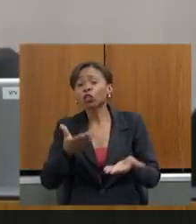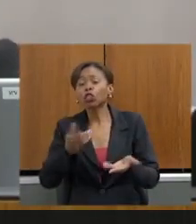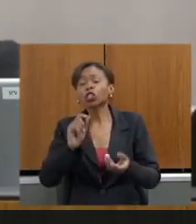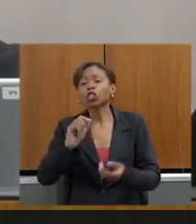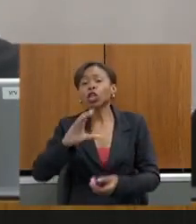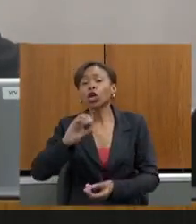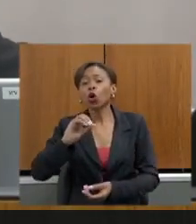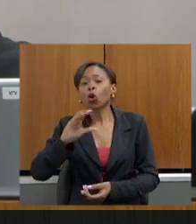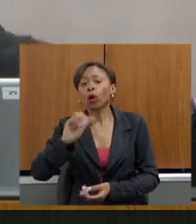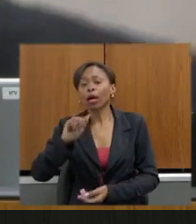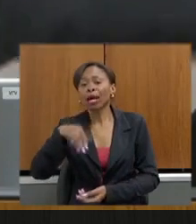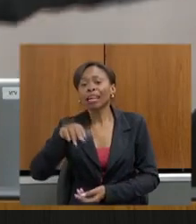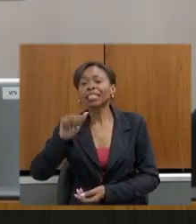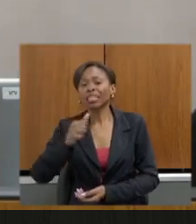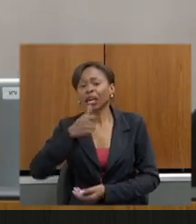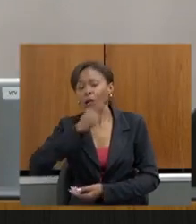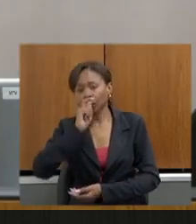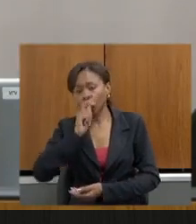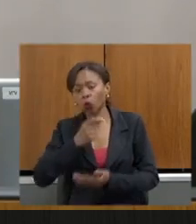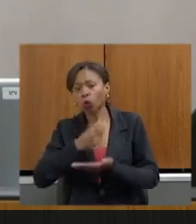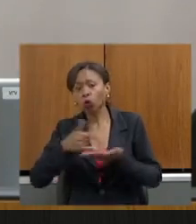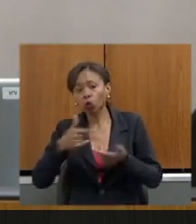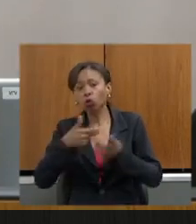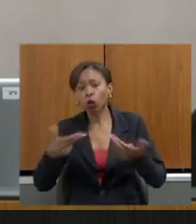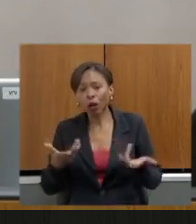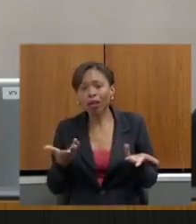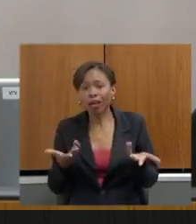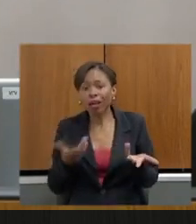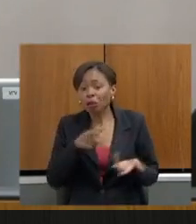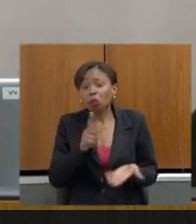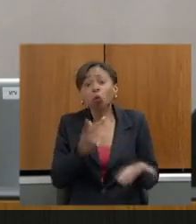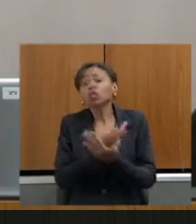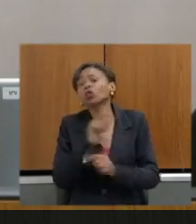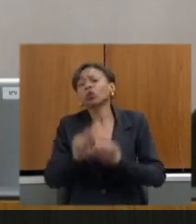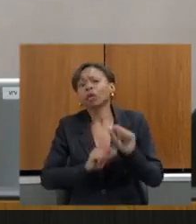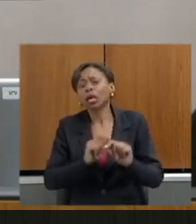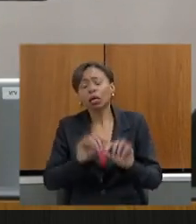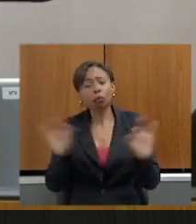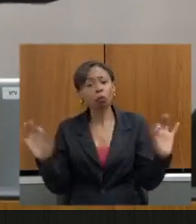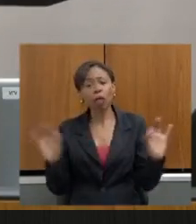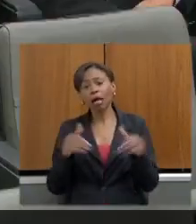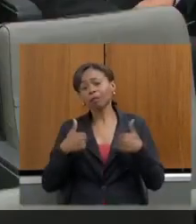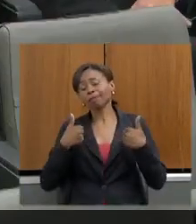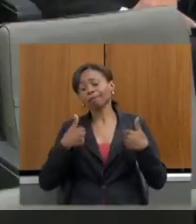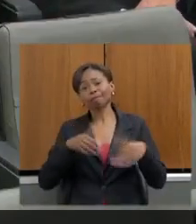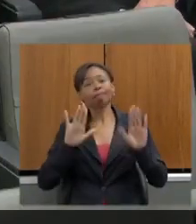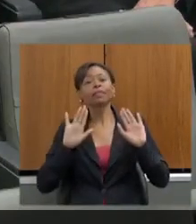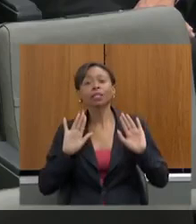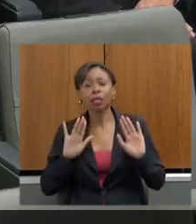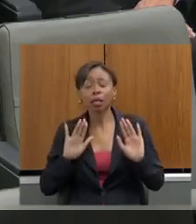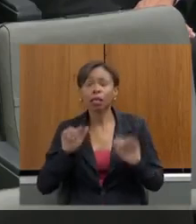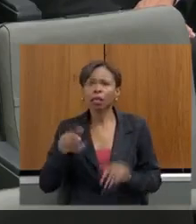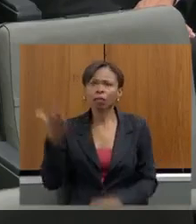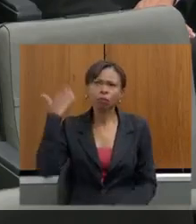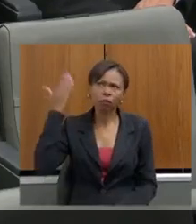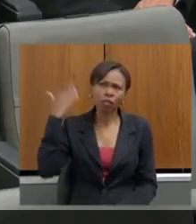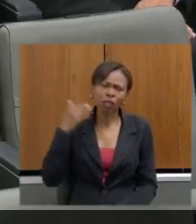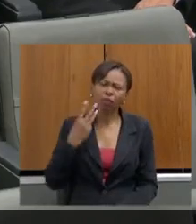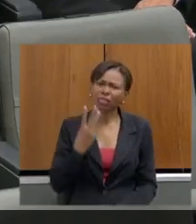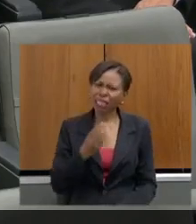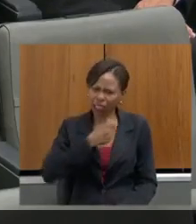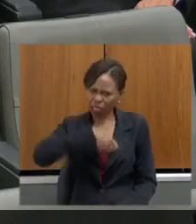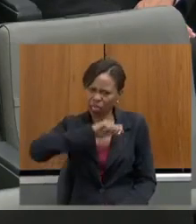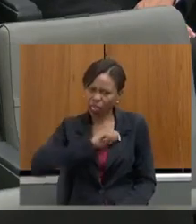homicídio a época mandato passado outro Joaquim eu recebi aqui três Delegados audiência procura de Passos